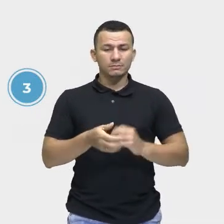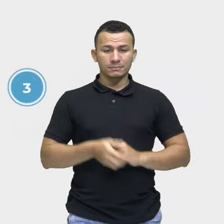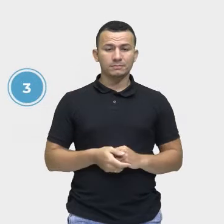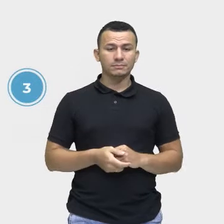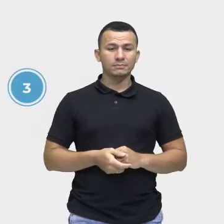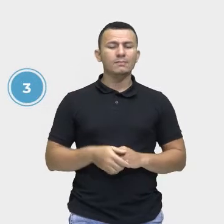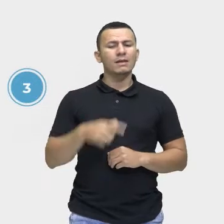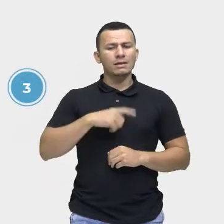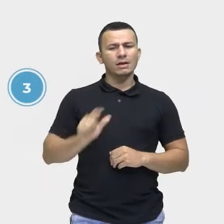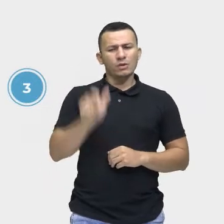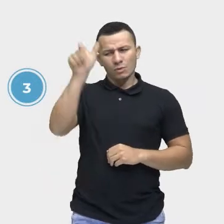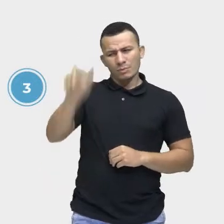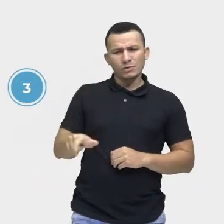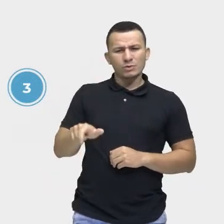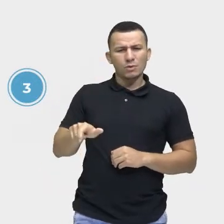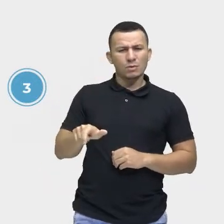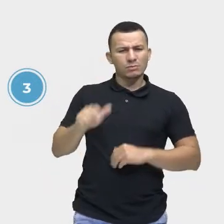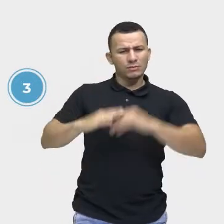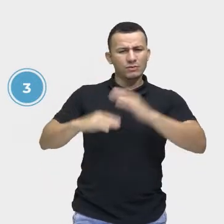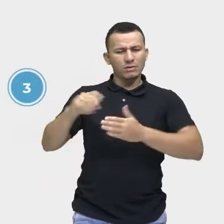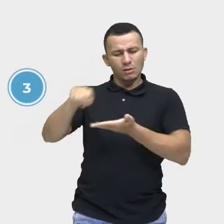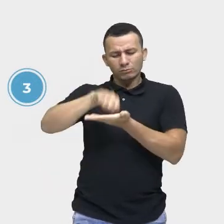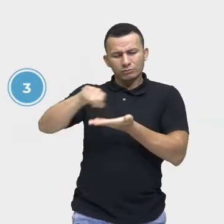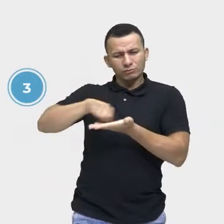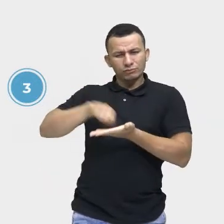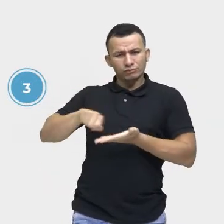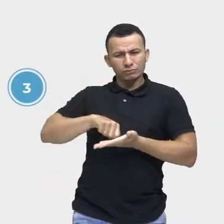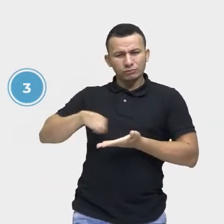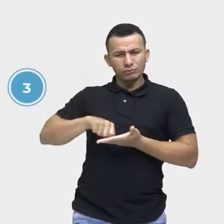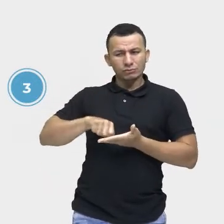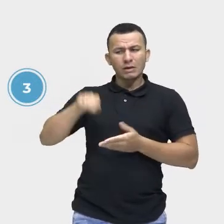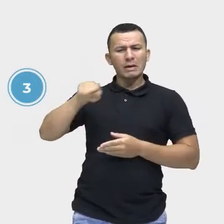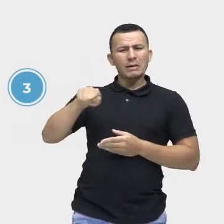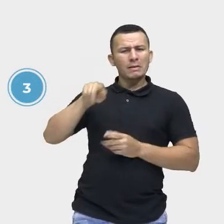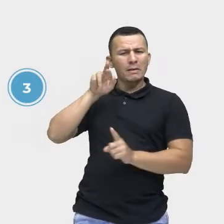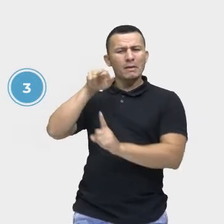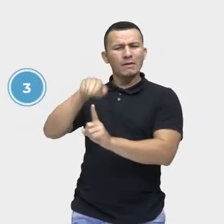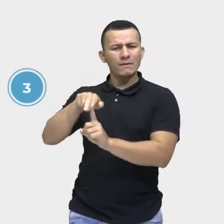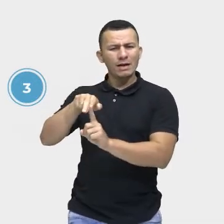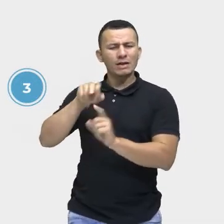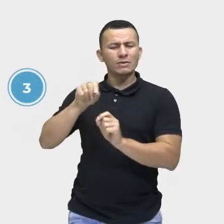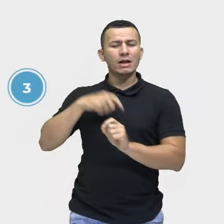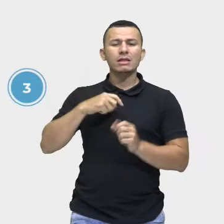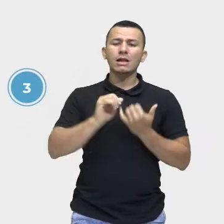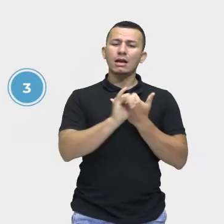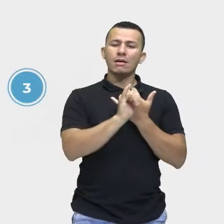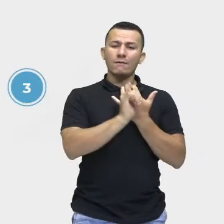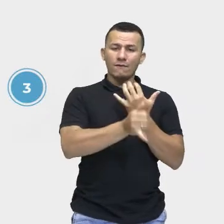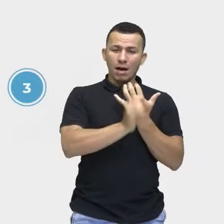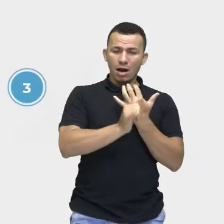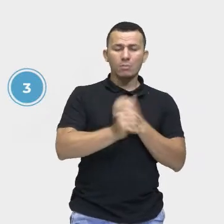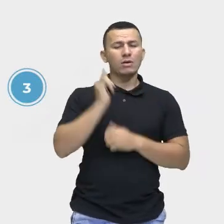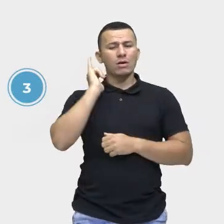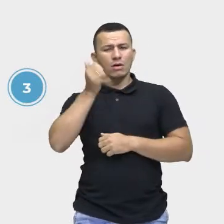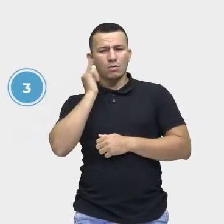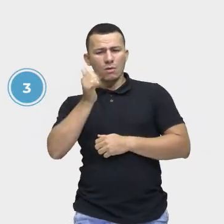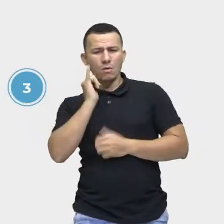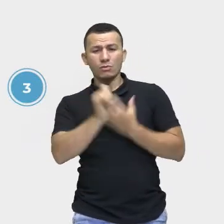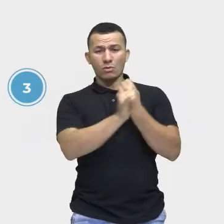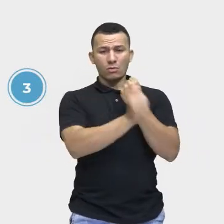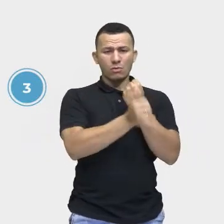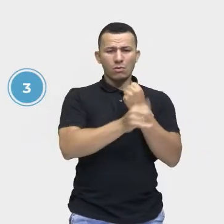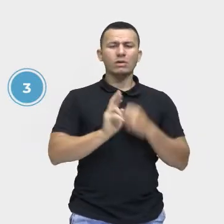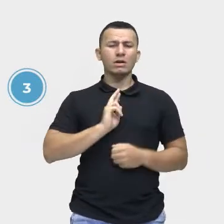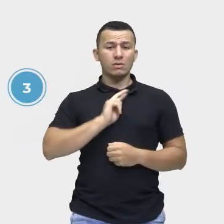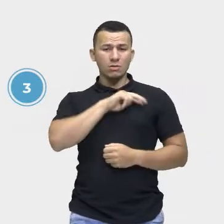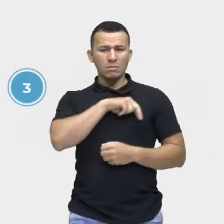um escritor destaca-se pela produção dos gêneros fábula, conto, crônica e